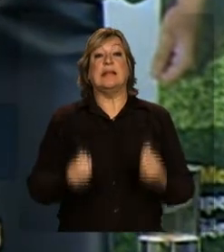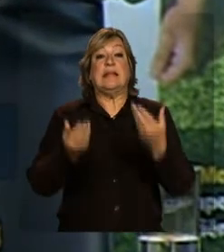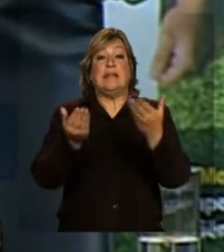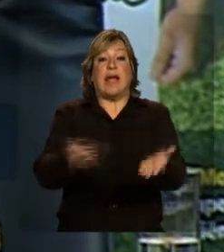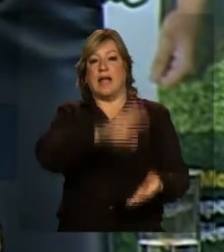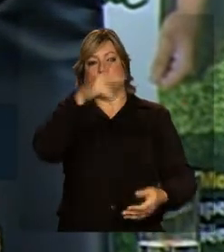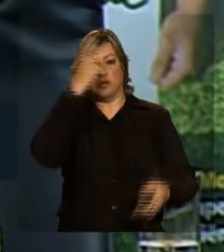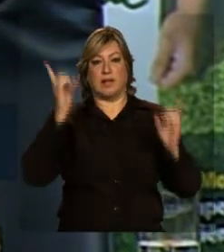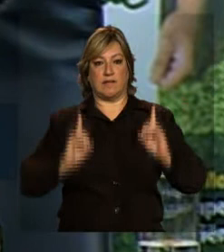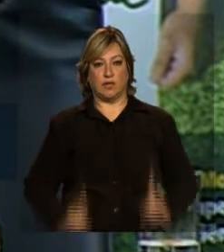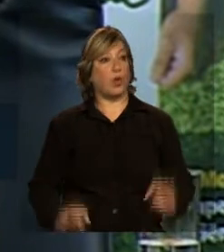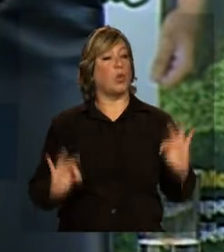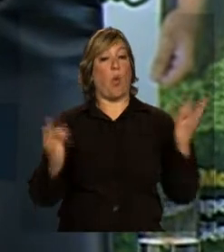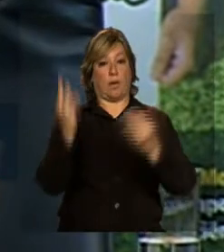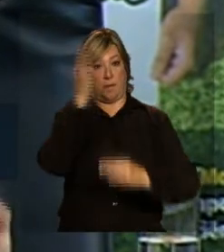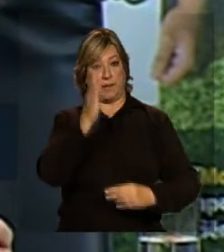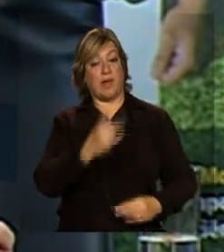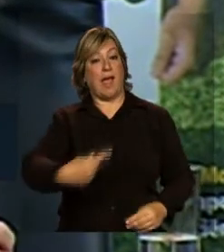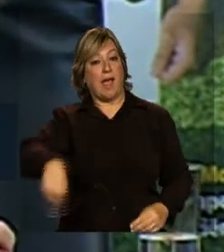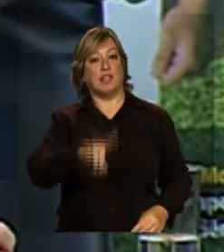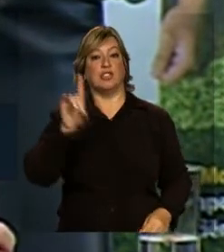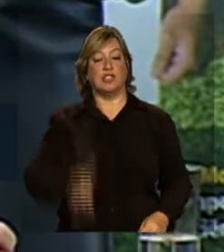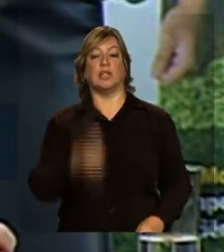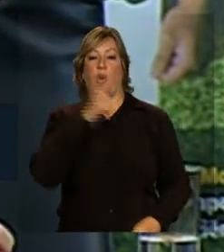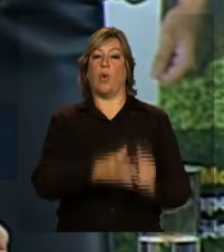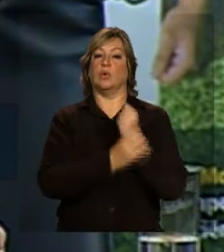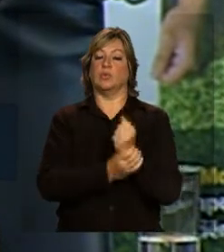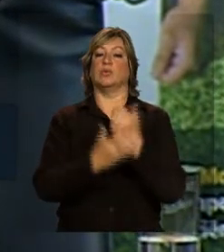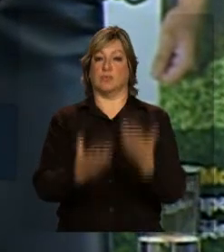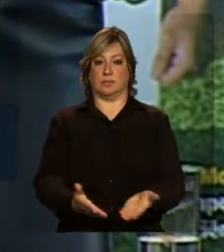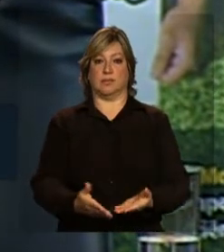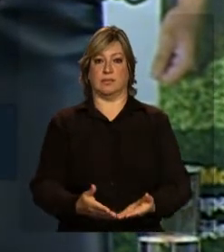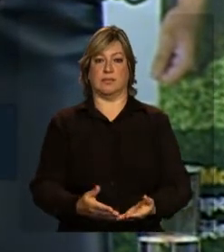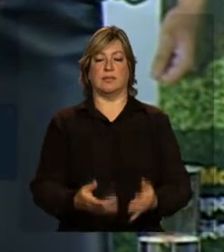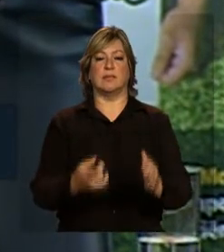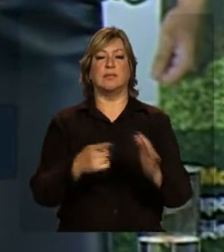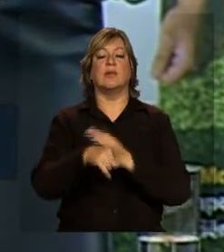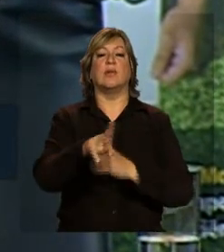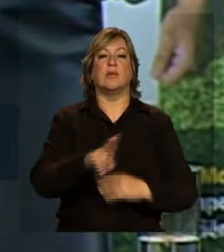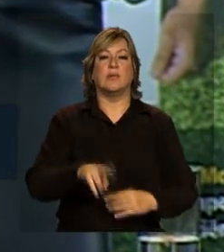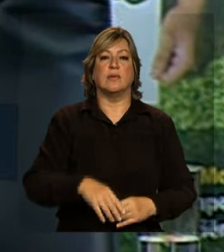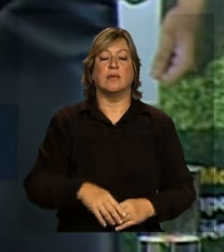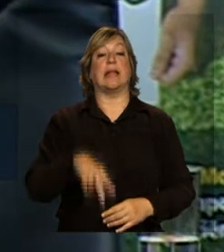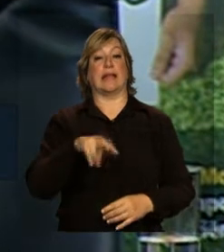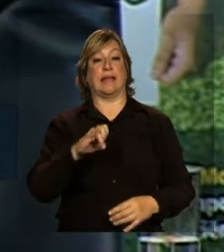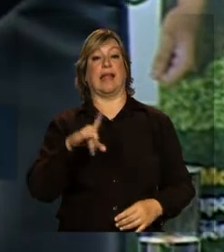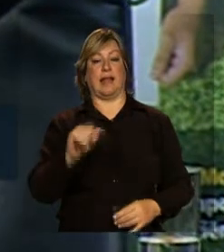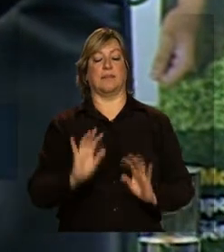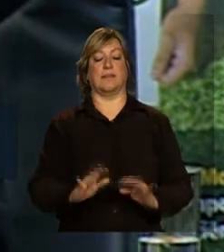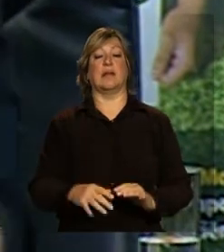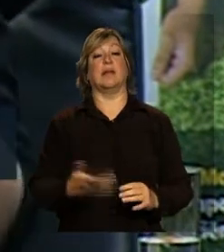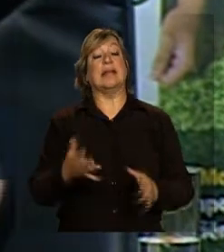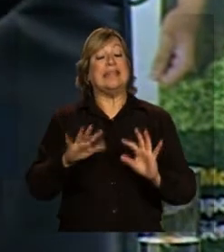levarmos as pessoas com deficiência de todo o Brasil este direito assegurado. Talvez, como é o seu nome? Neila. Neila.